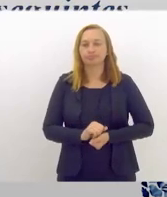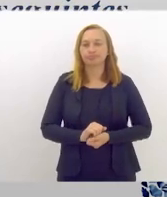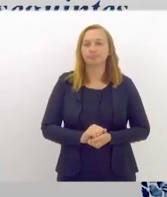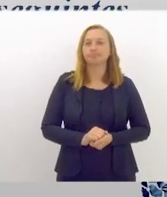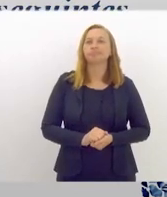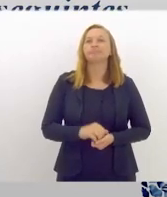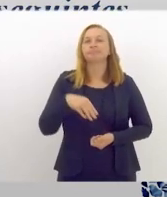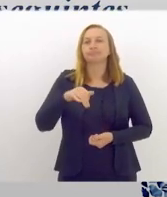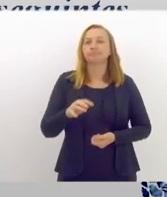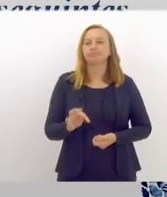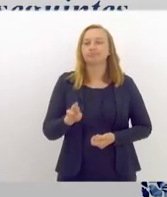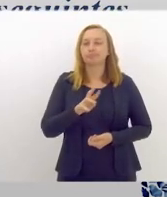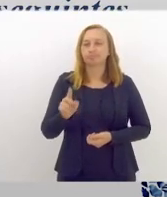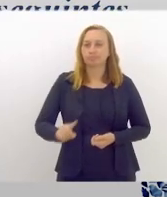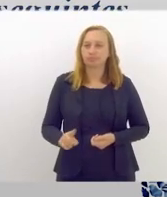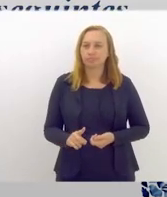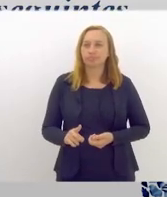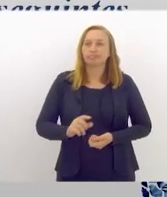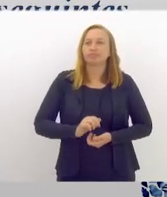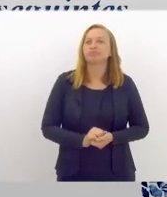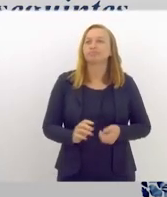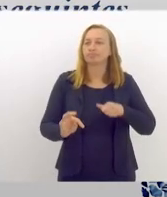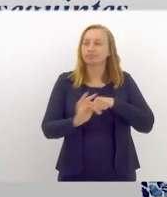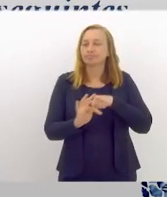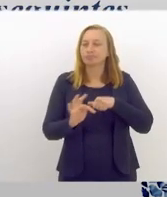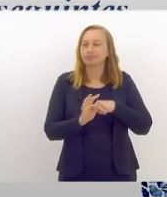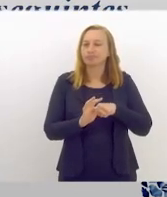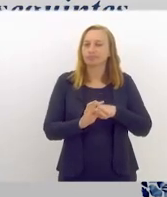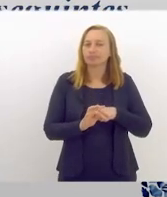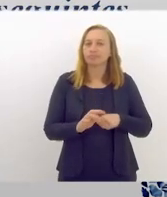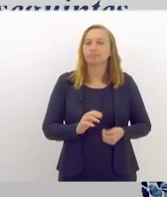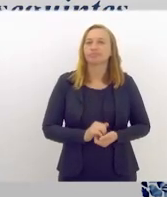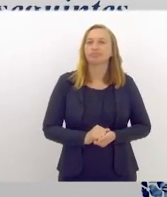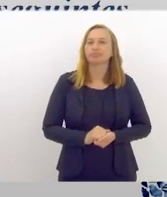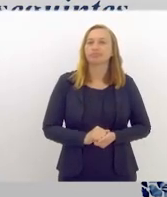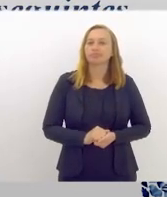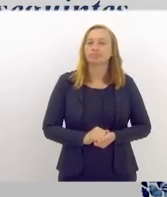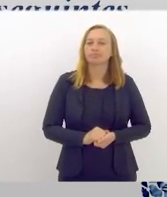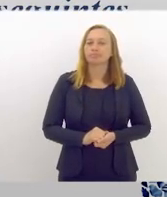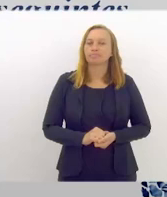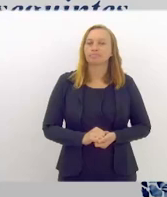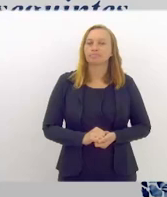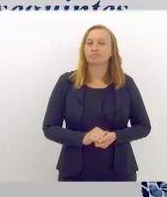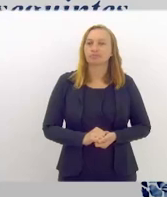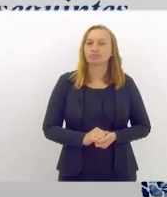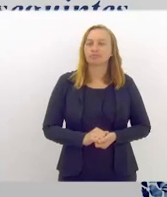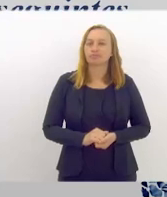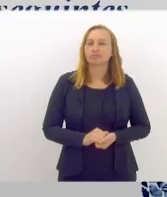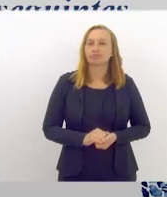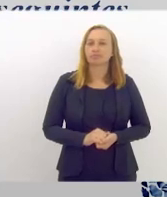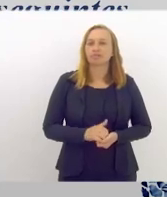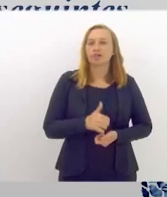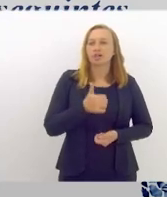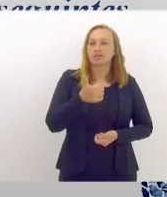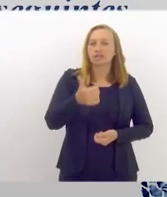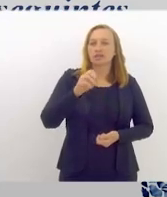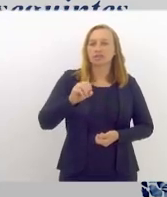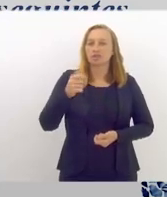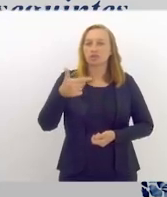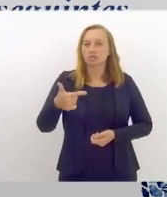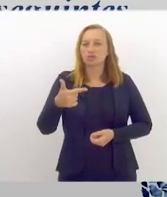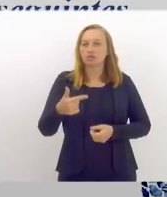as matrizes de coeficiente técnico são disponibilizadas os seguintes níveis de agregação de agregação 102 produtos 56